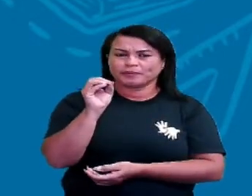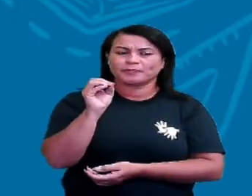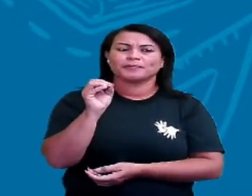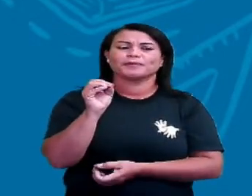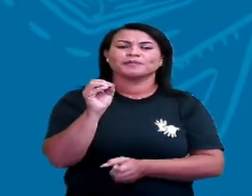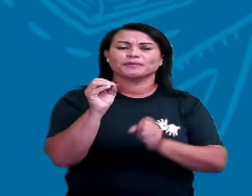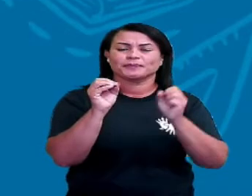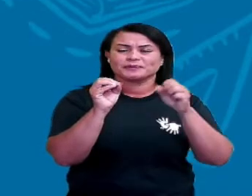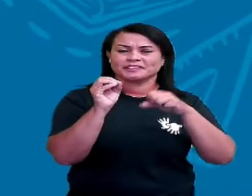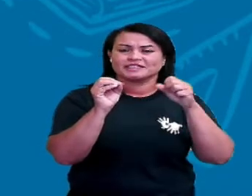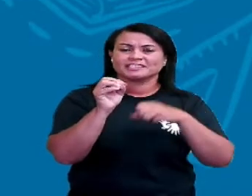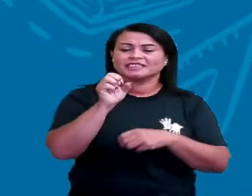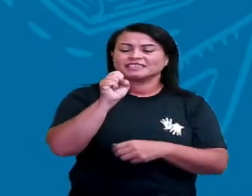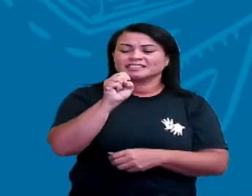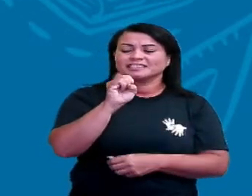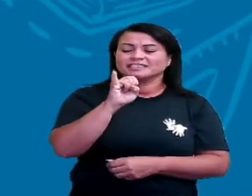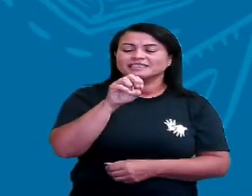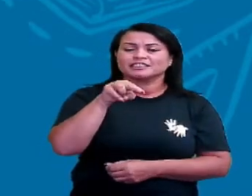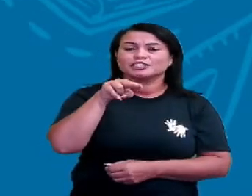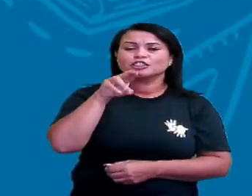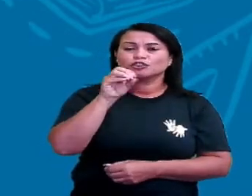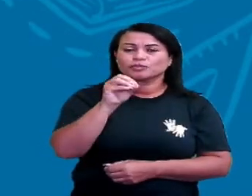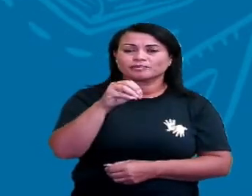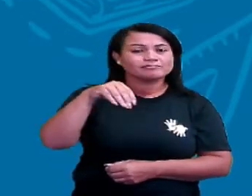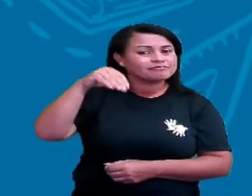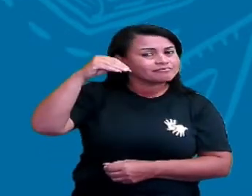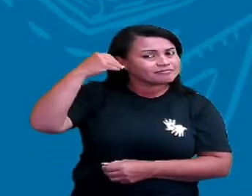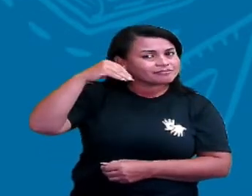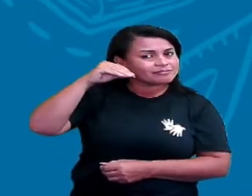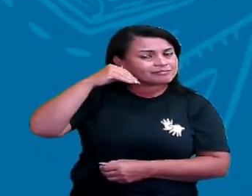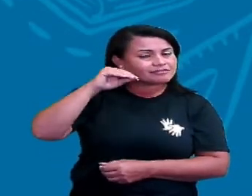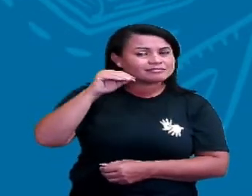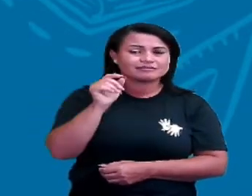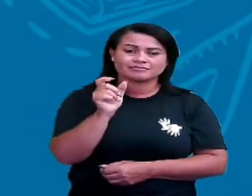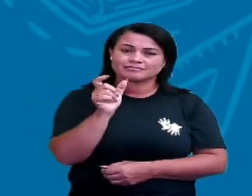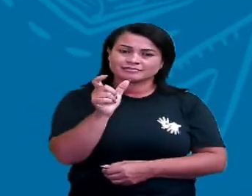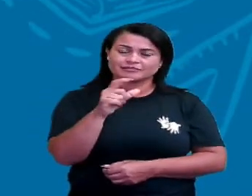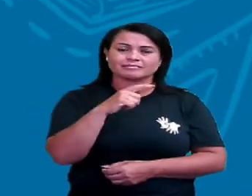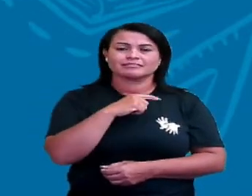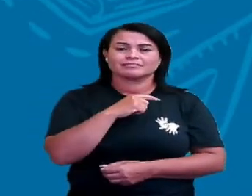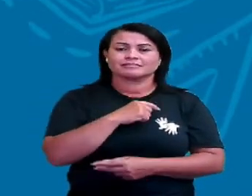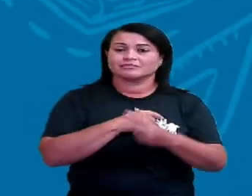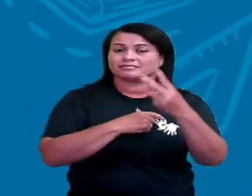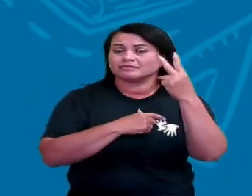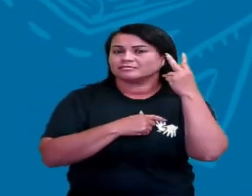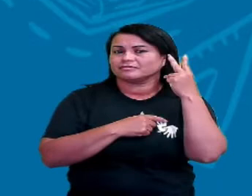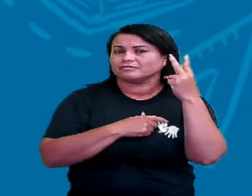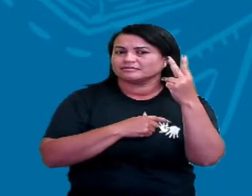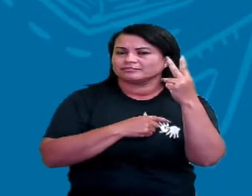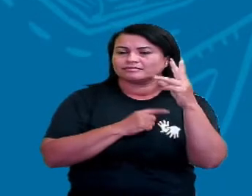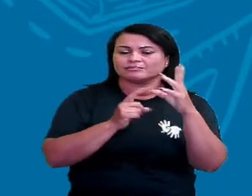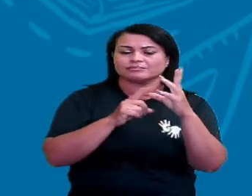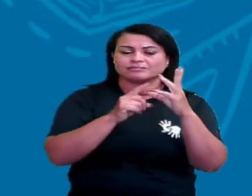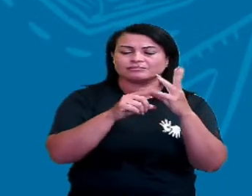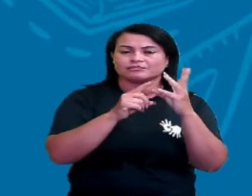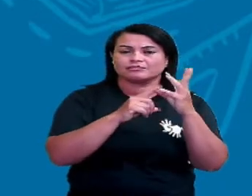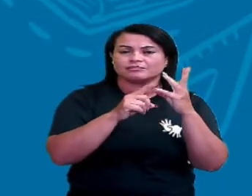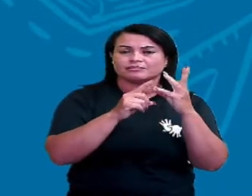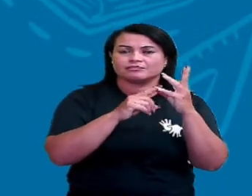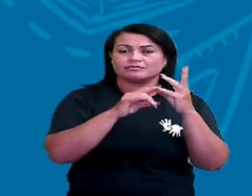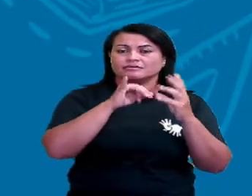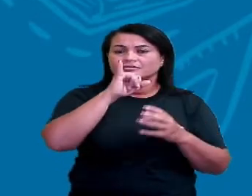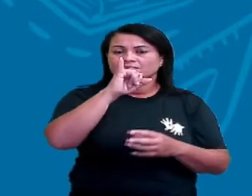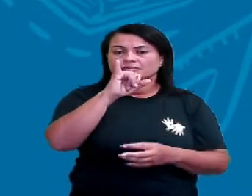Isso mesmo. Sino. Na palavra sino eu tenho 2 vogais. O I e